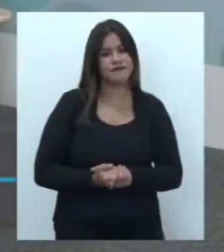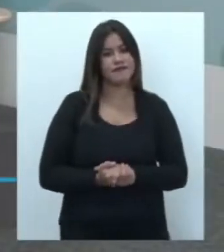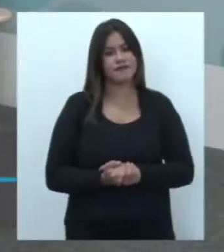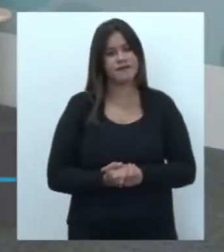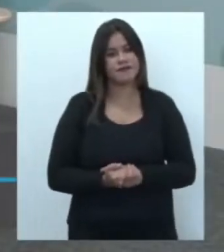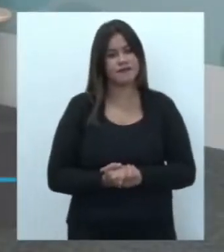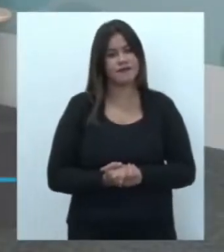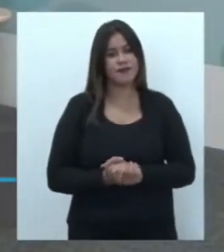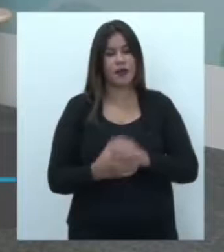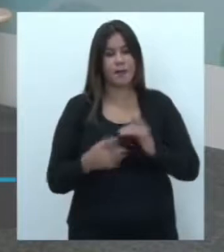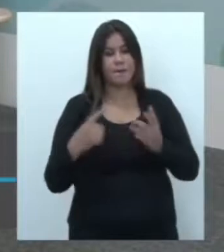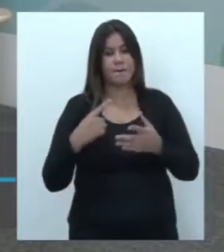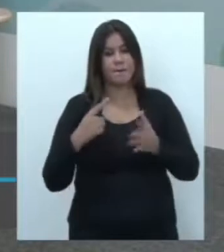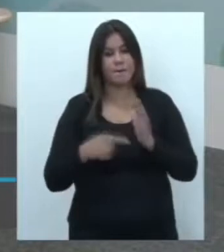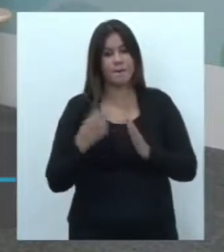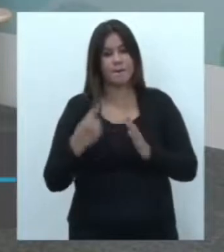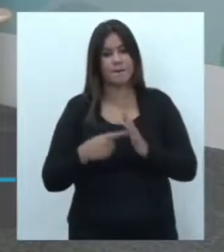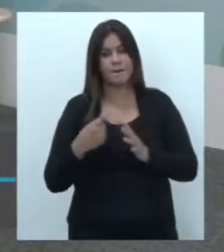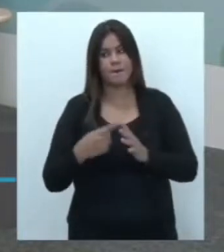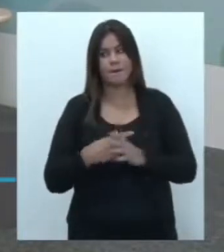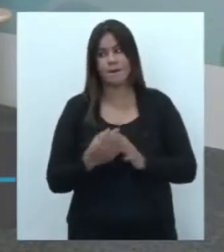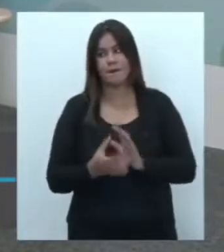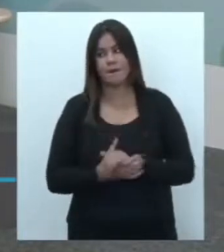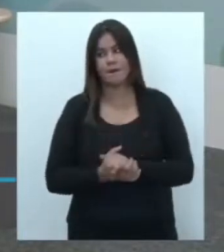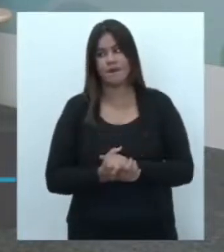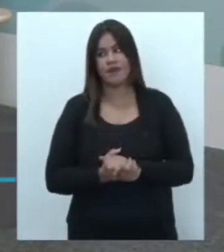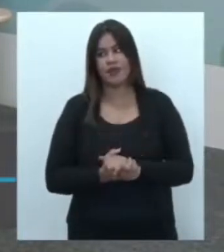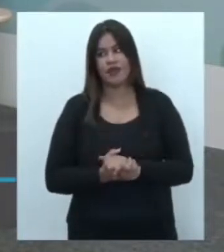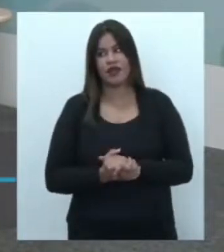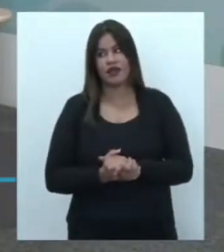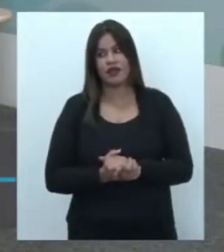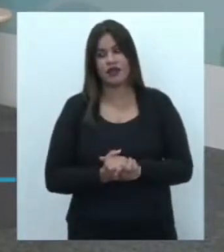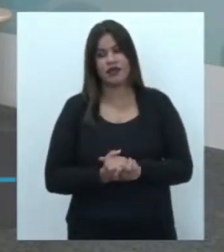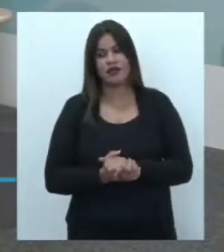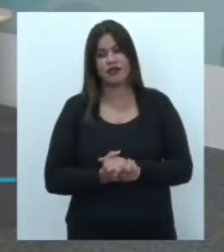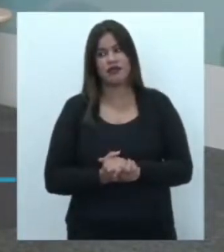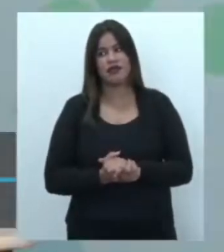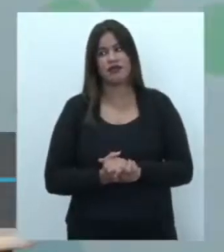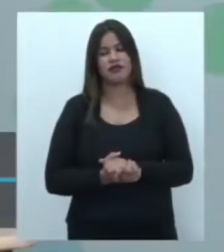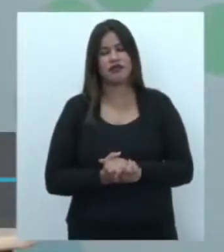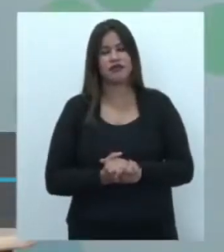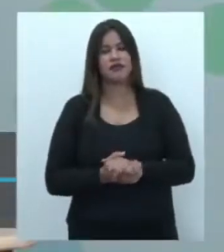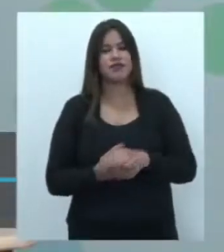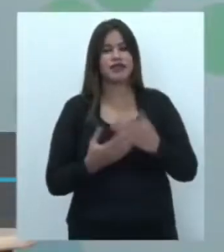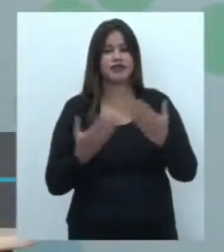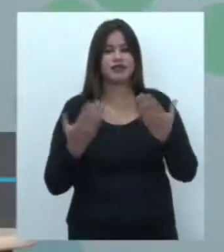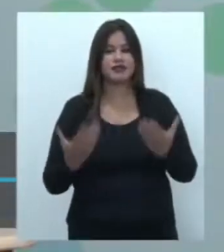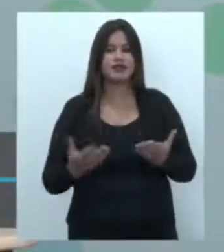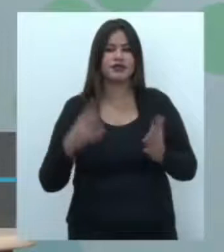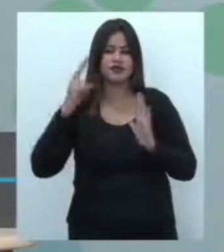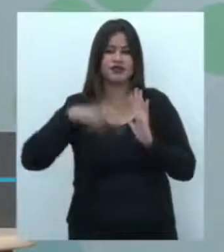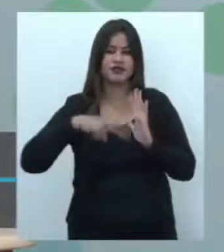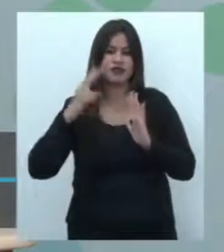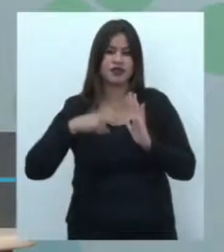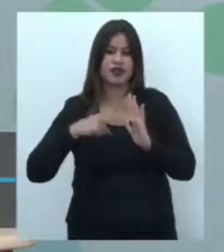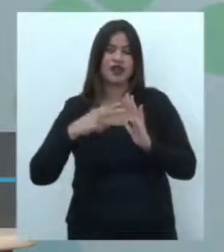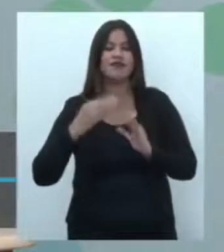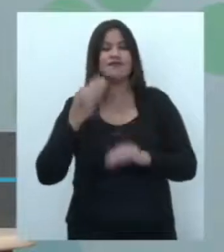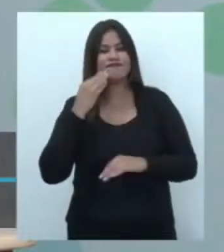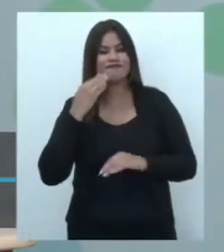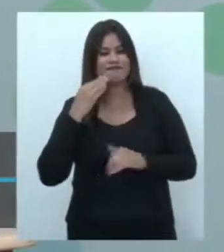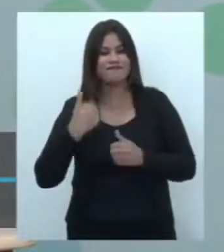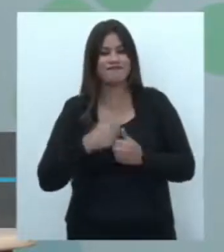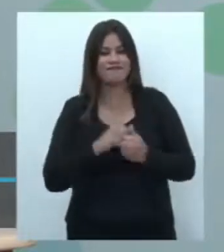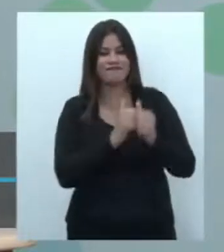nossa primeira parte da aula. Acompanhe. Então, nós vamos fazer aí uma leitura, né? Vou pedir para que vocês me acompanhem